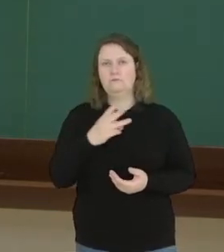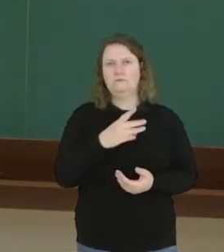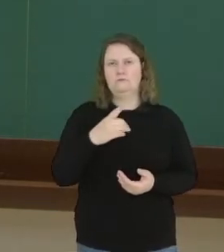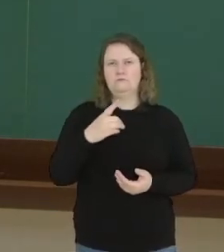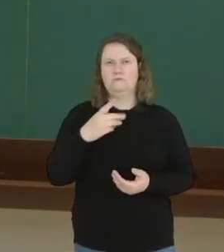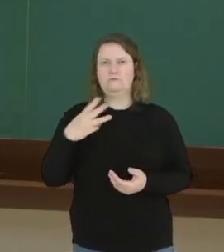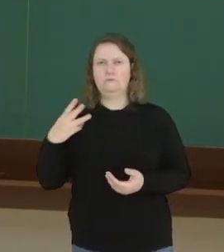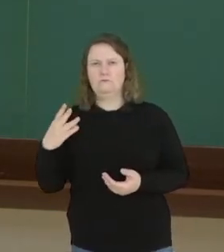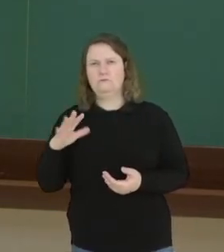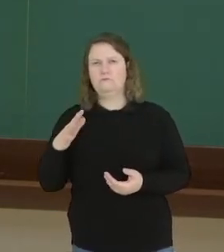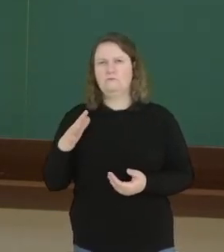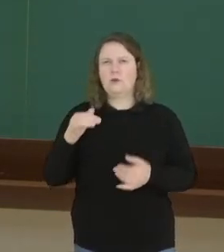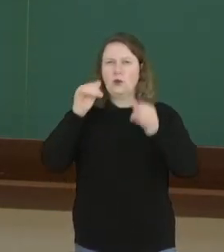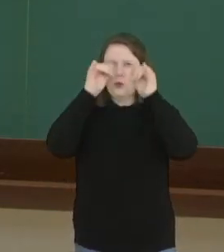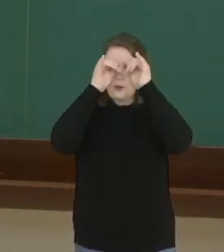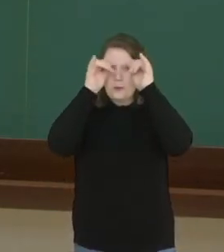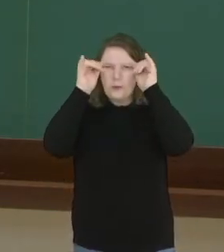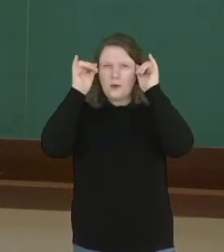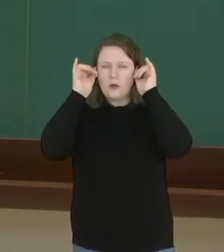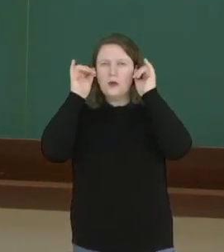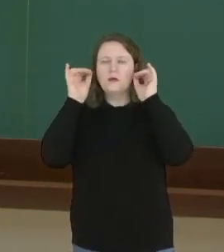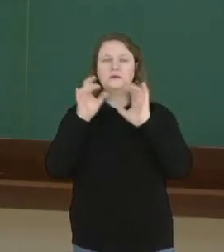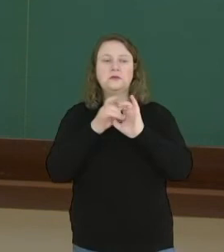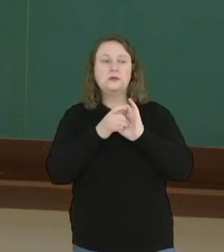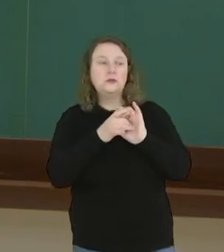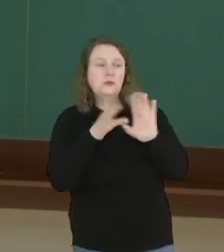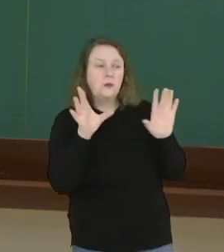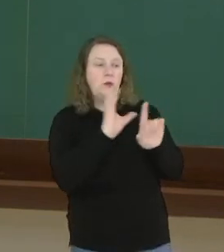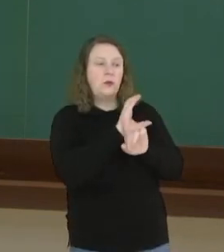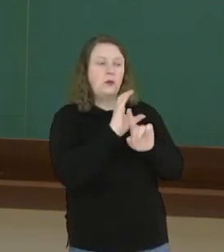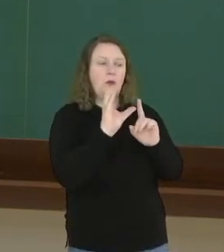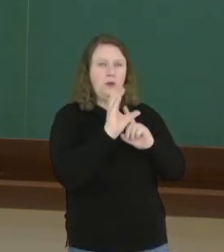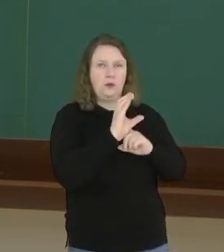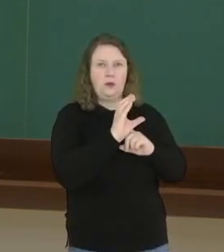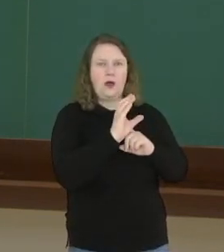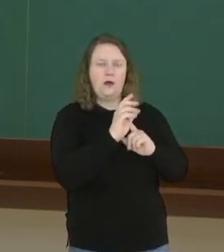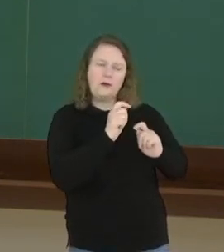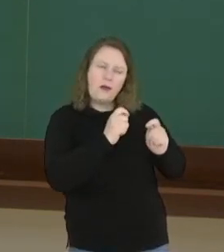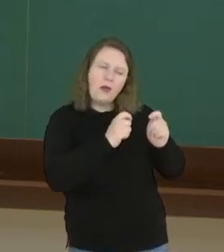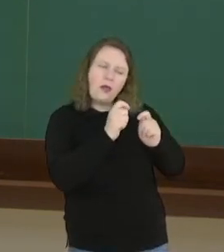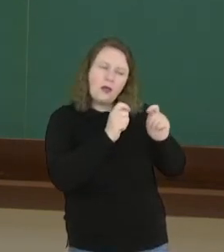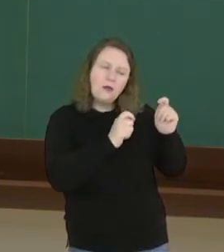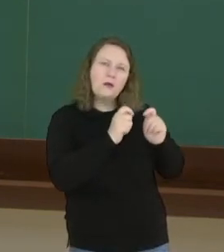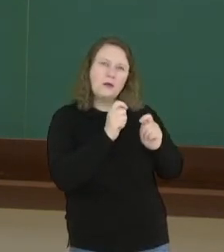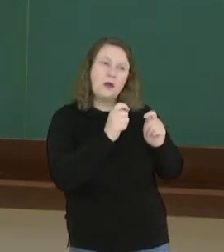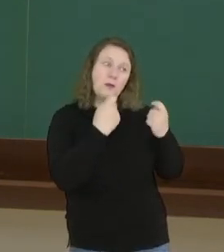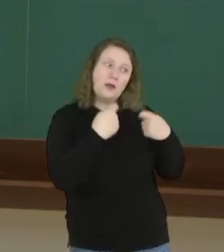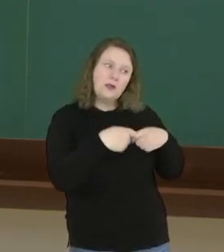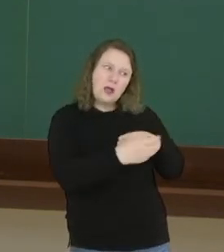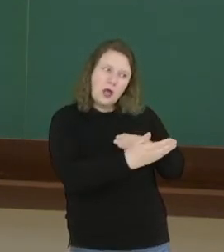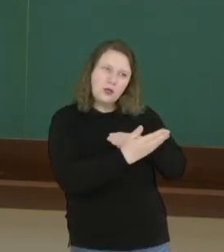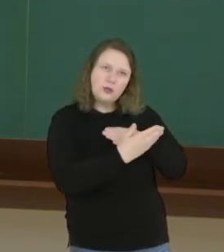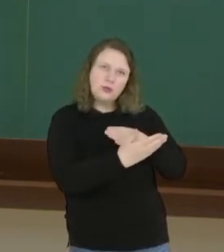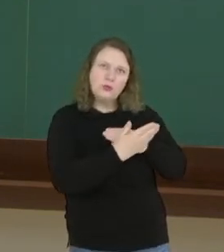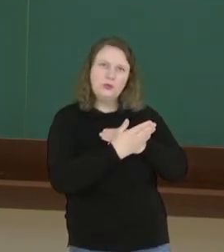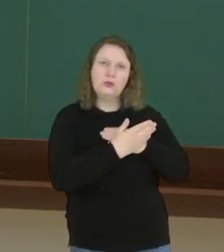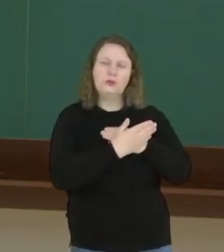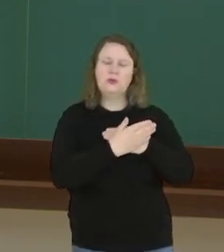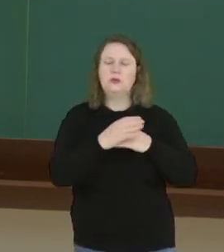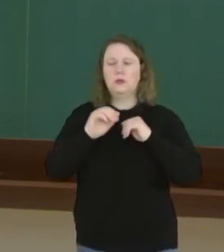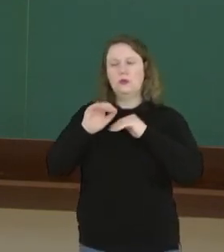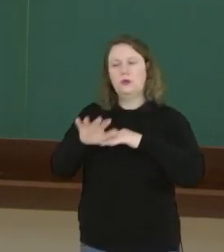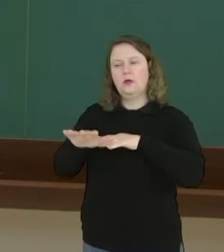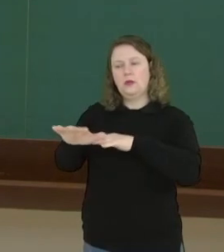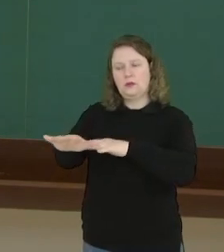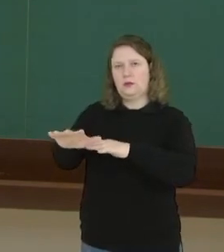323, o imperador Constantino autoriza o culto aos cristãos, até para negociar, que ele precisava de uns cristãos ali para ajudar o exército romano a